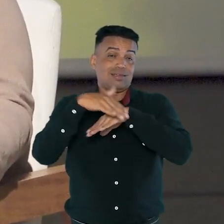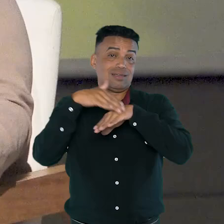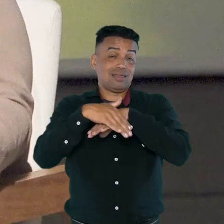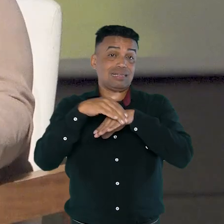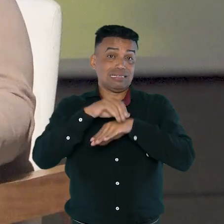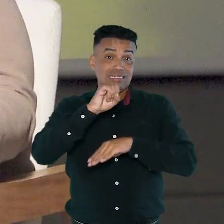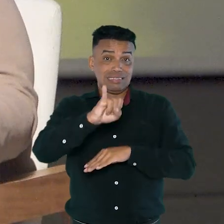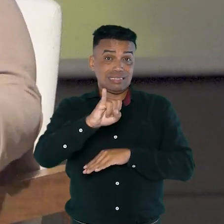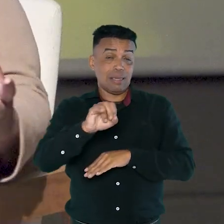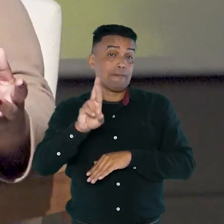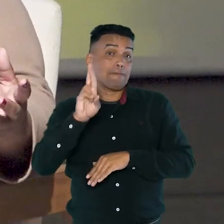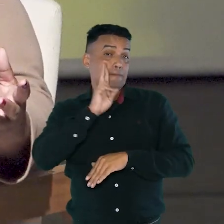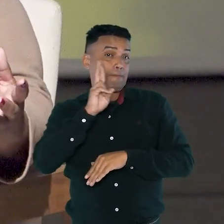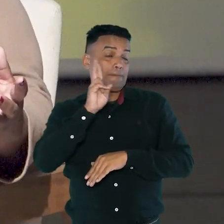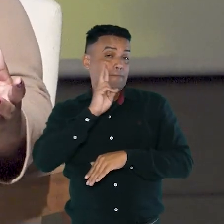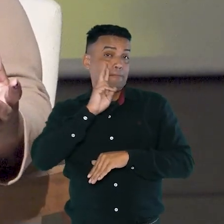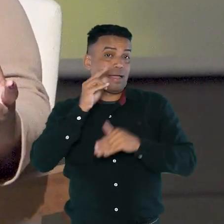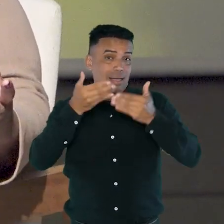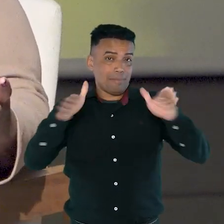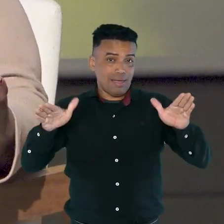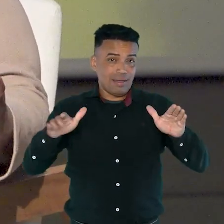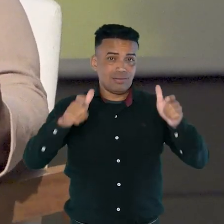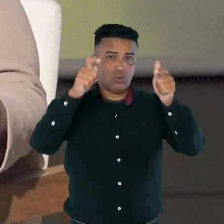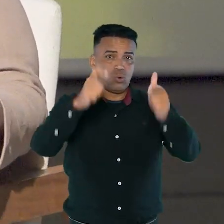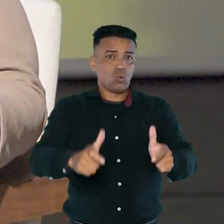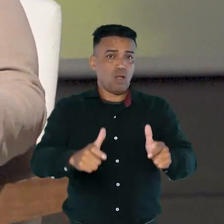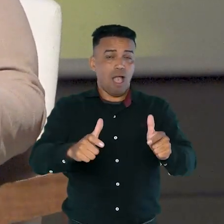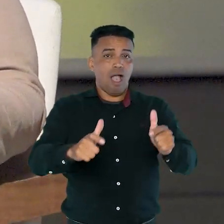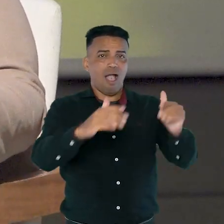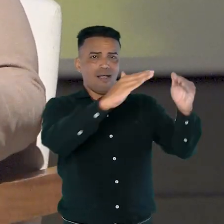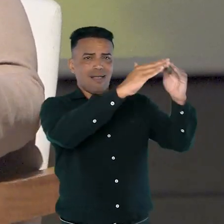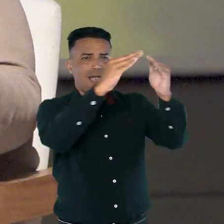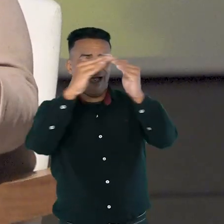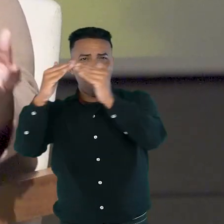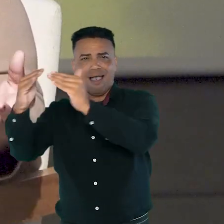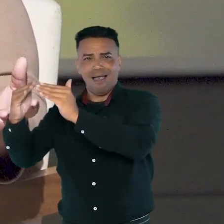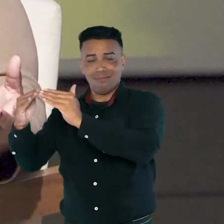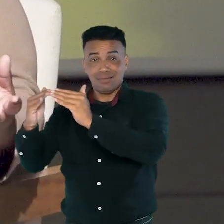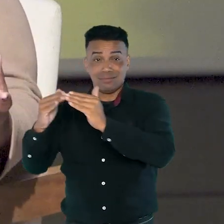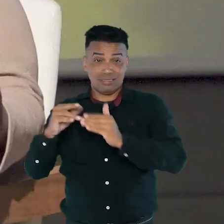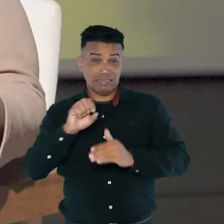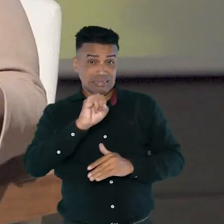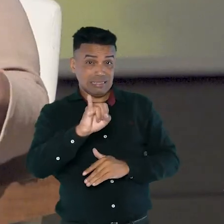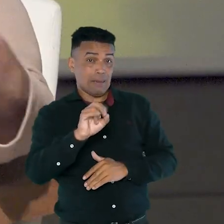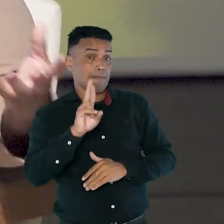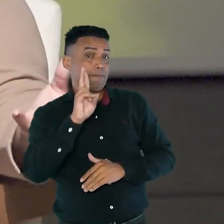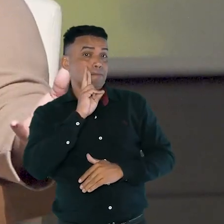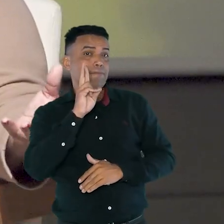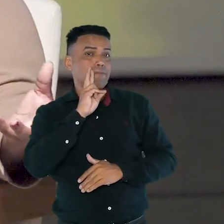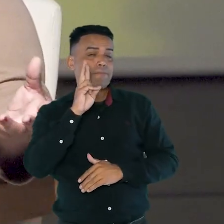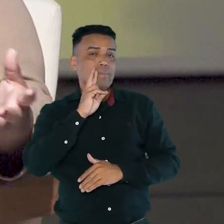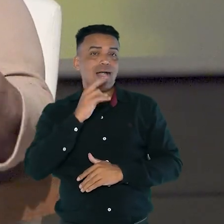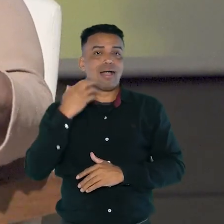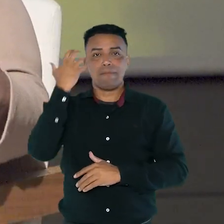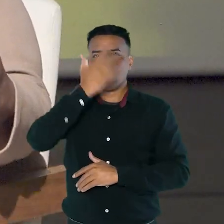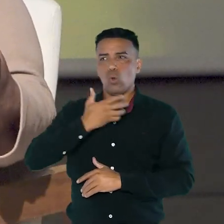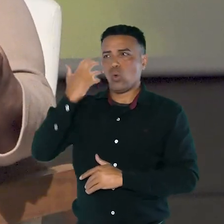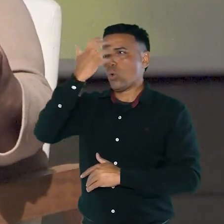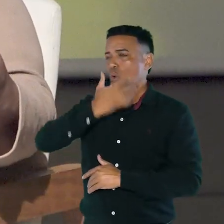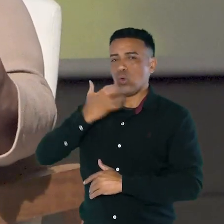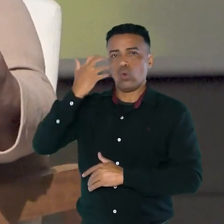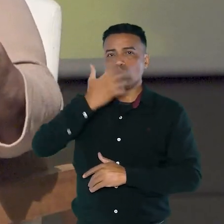bar aberto numa quadra residencial e nesse bar tiver som, e o